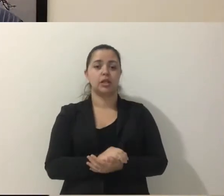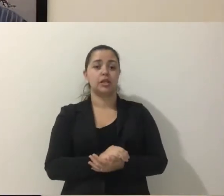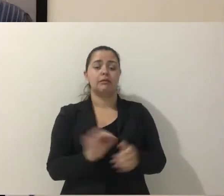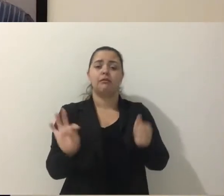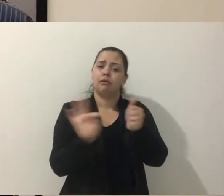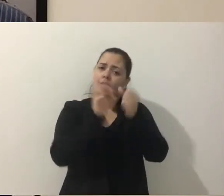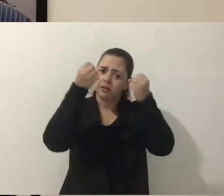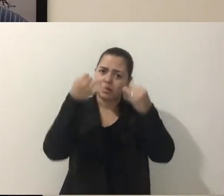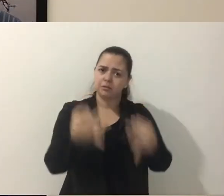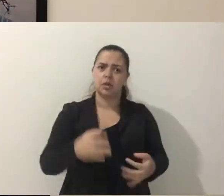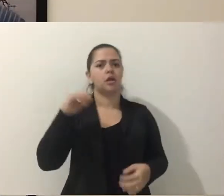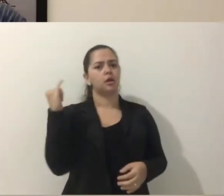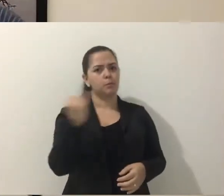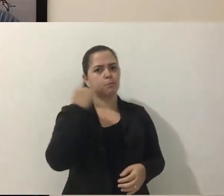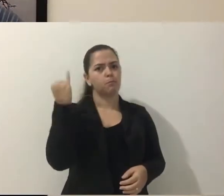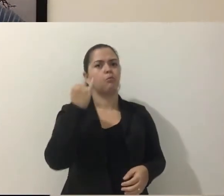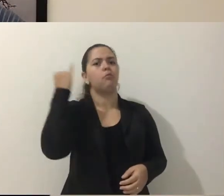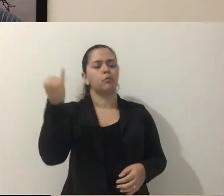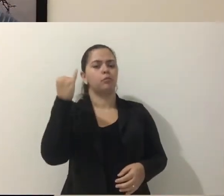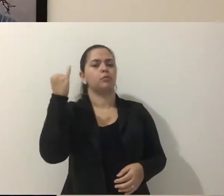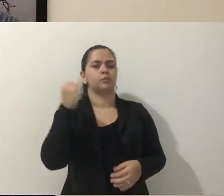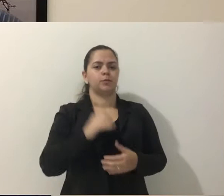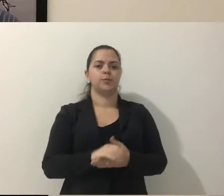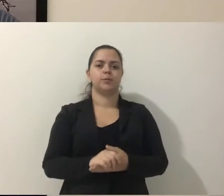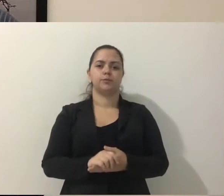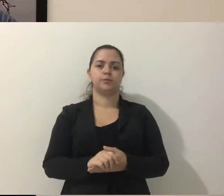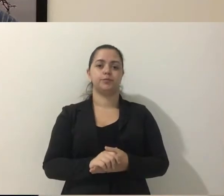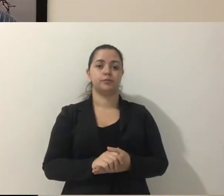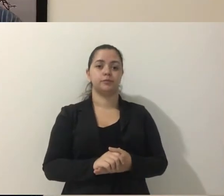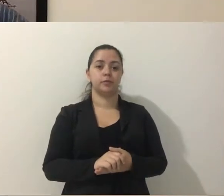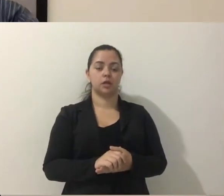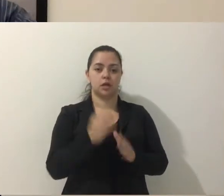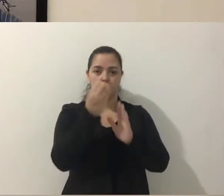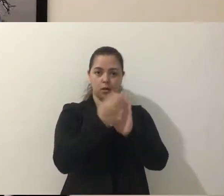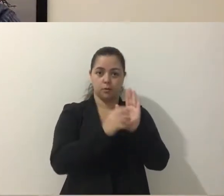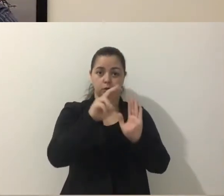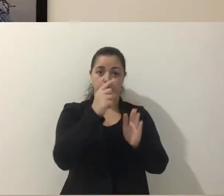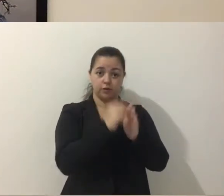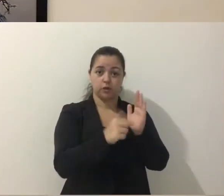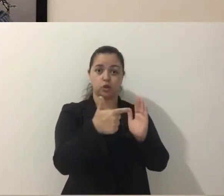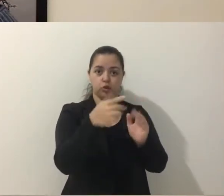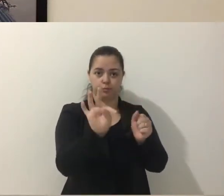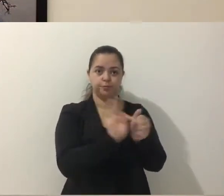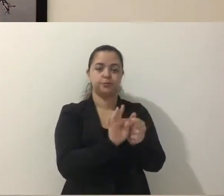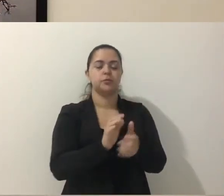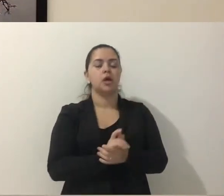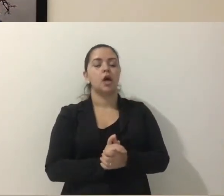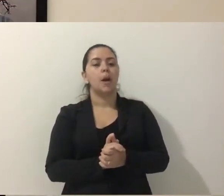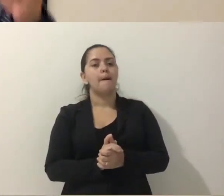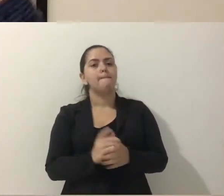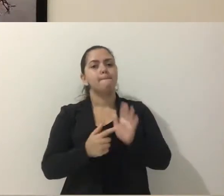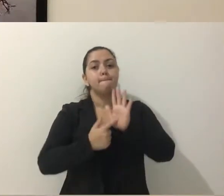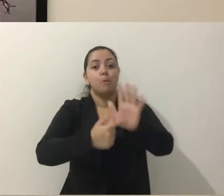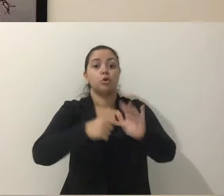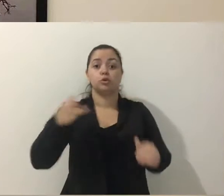importância, Tiago corrobora com isso. A gente vê a importância, capítulo 5, versículo 12 de Tiago. A gente vê a importância desse ensino de